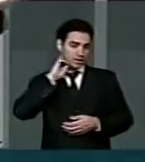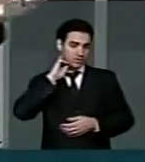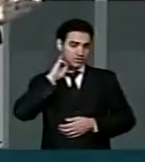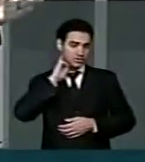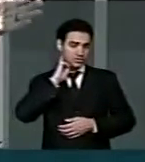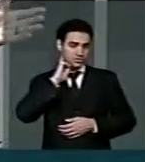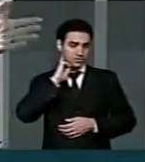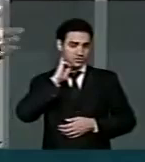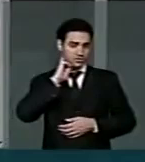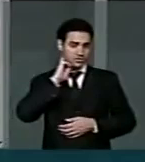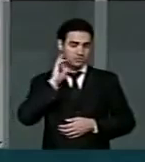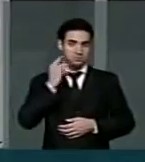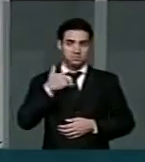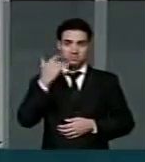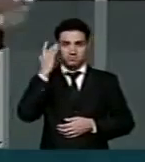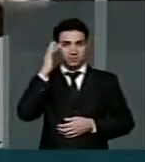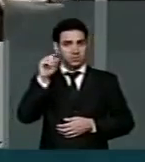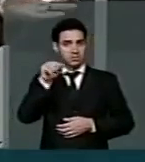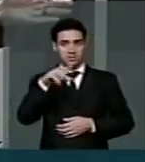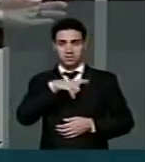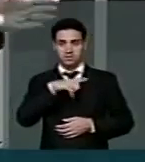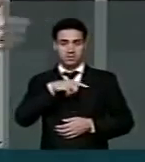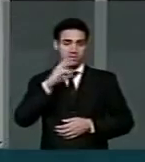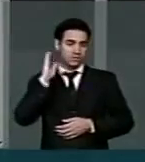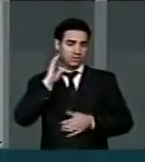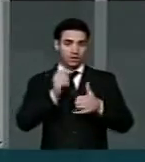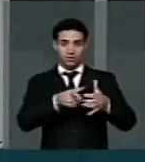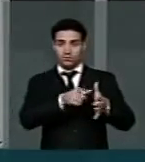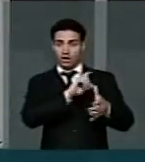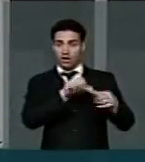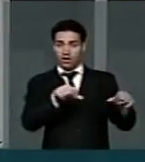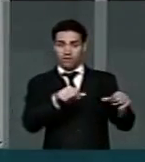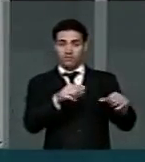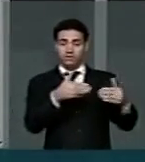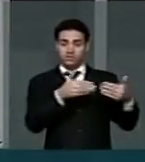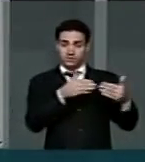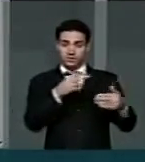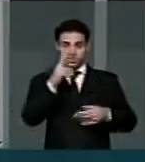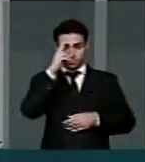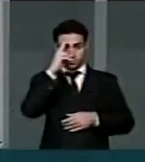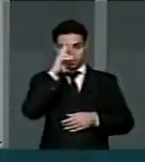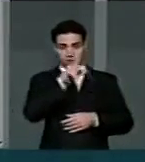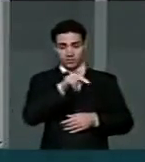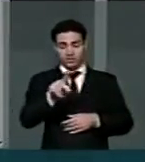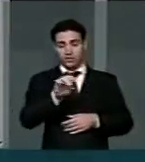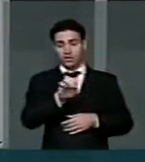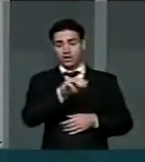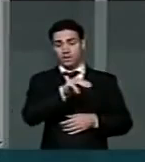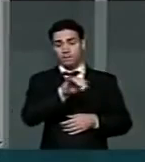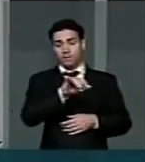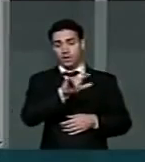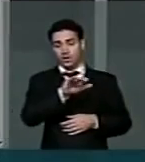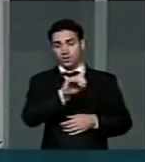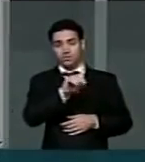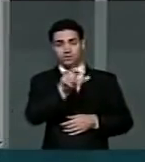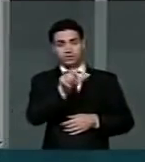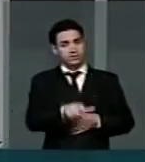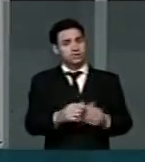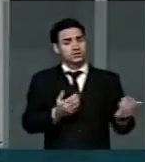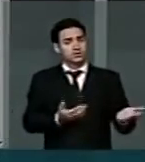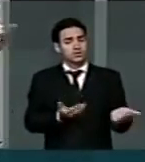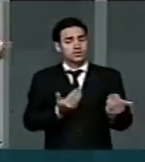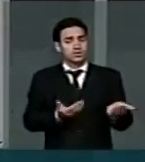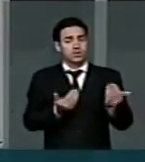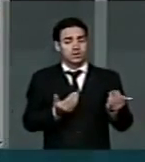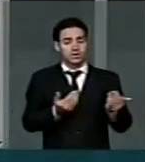meningocócica que não sabíamos que ele tinha. Estive com ele segunda-feira, o professor Emílio Araújo, jovem ainda,